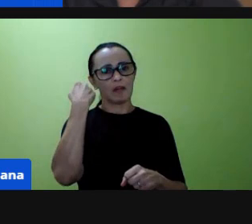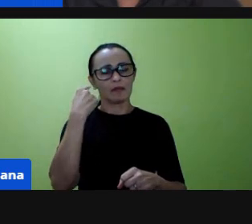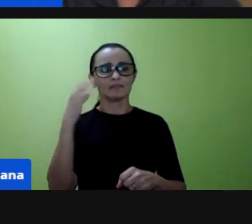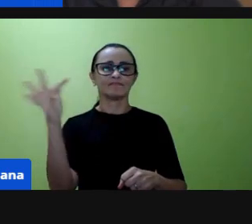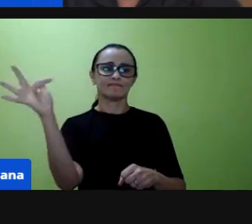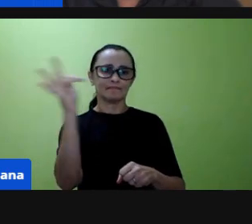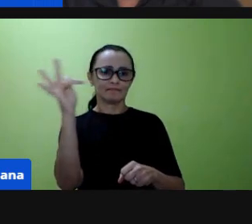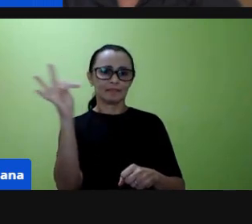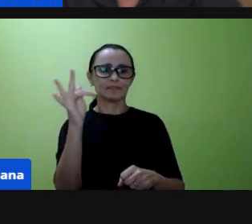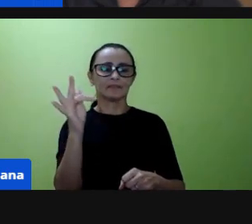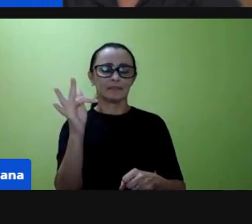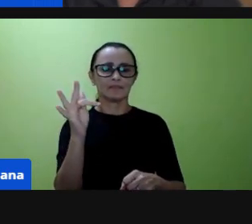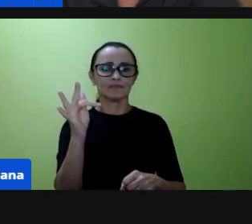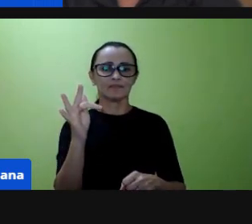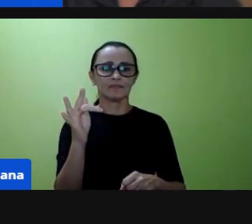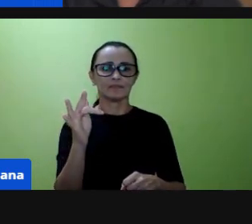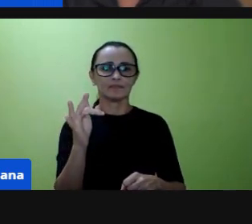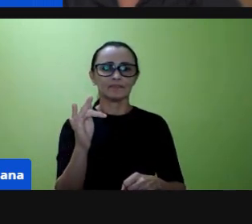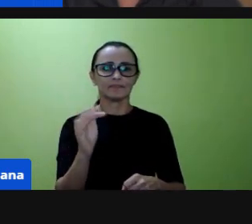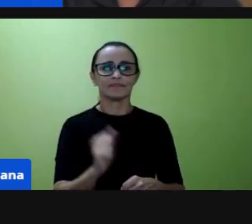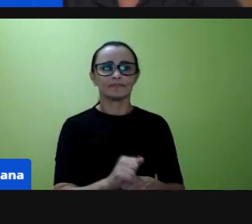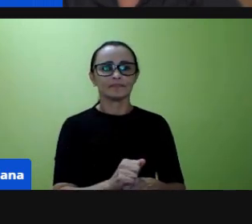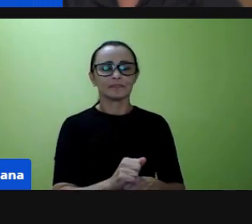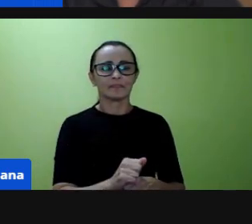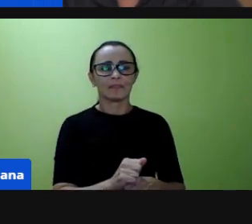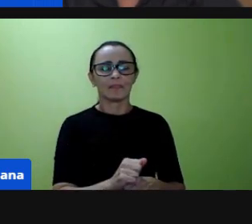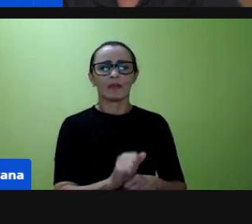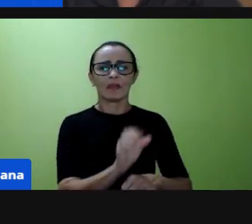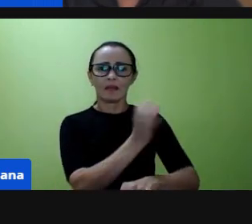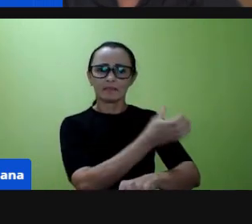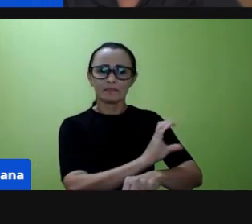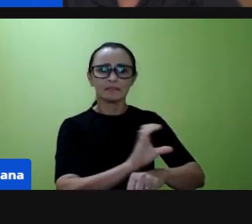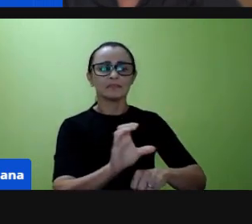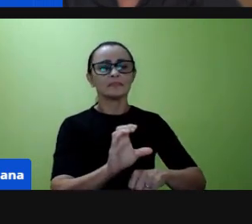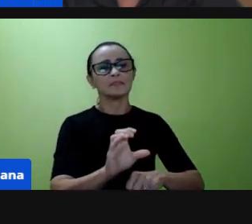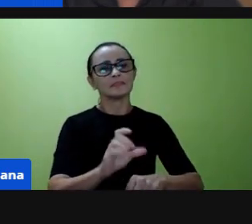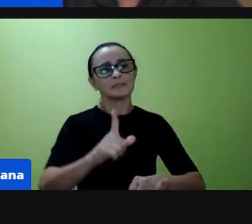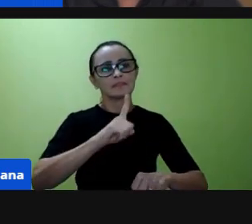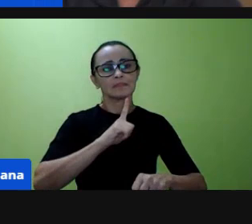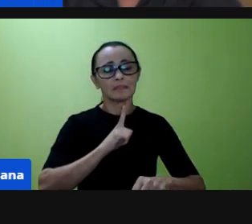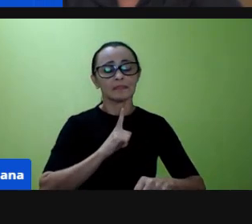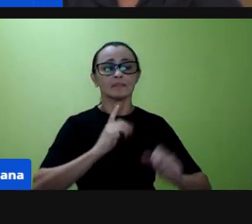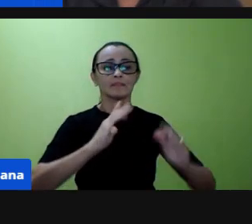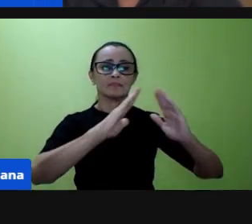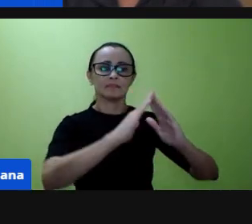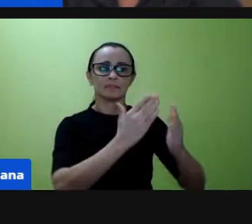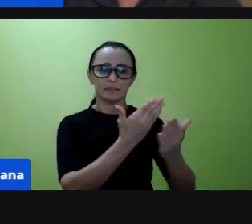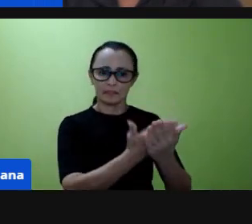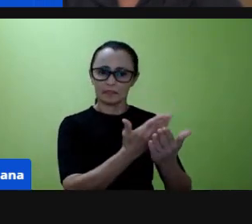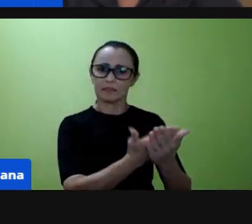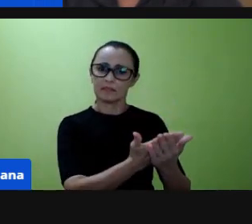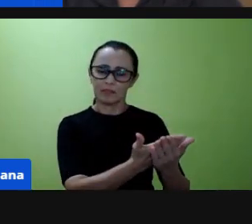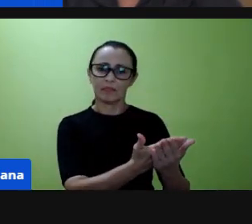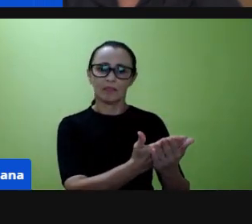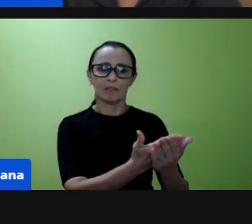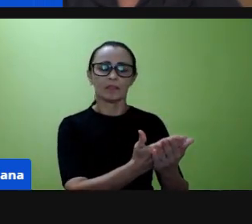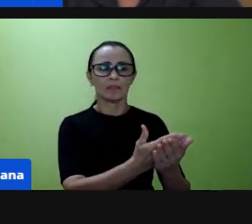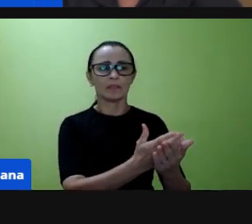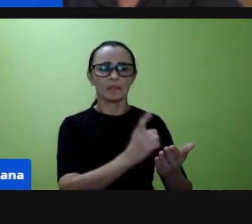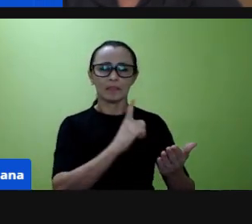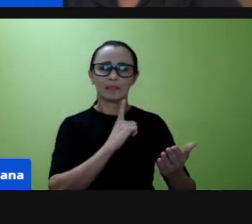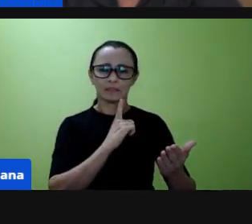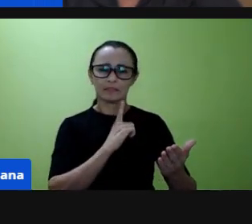conhecimento histórico, a ciência, ela é produzida na escola, né? A escola tem ciência, ela produz